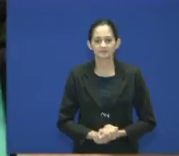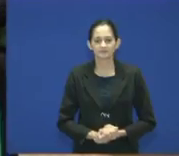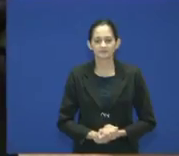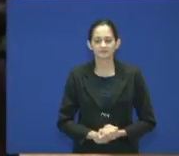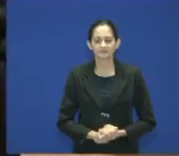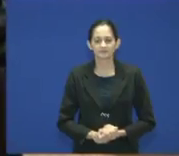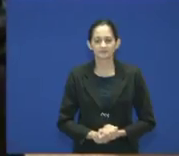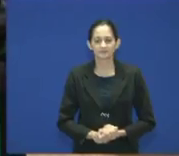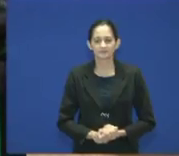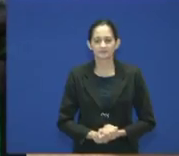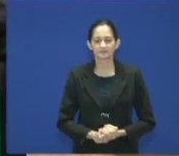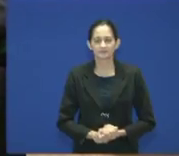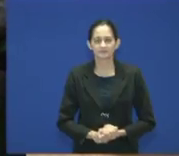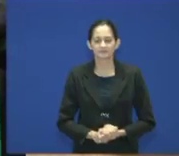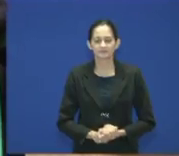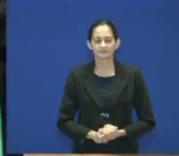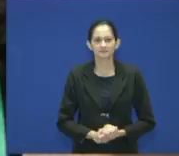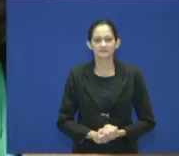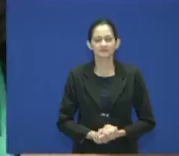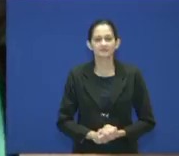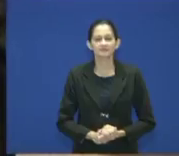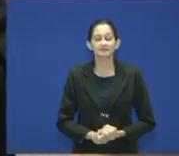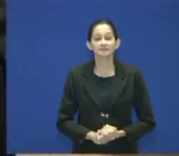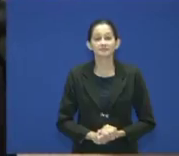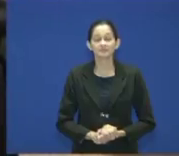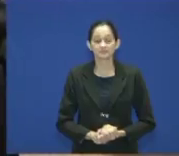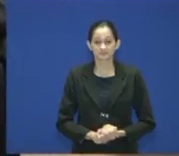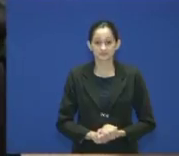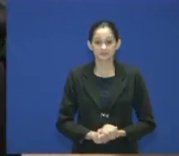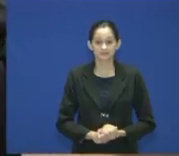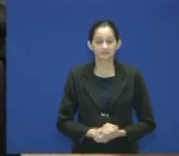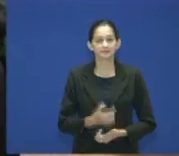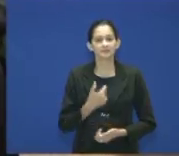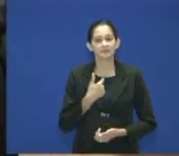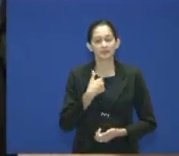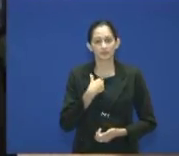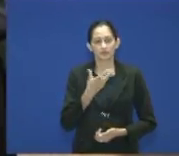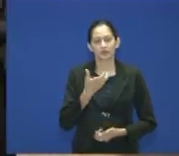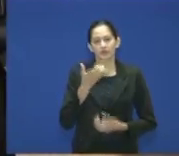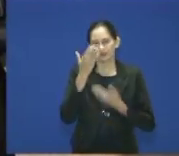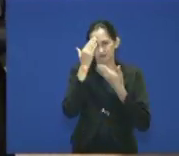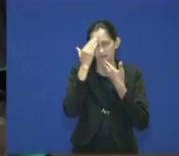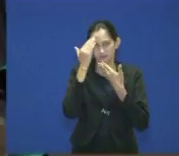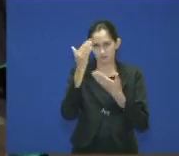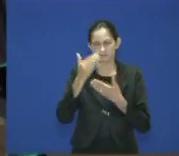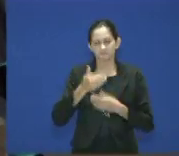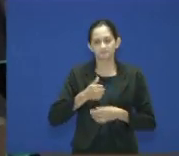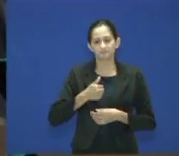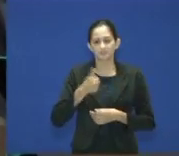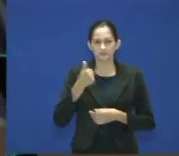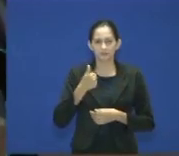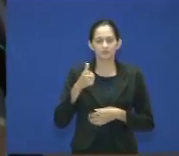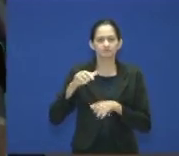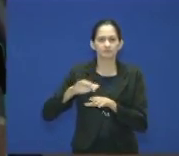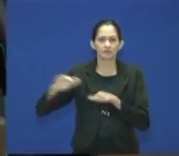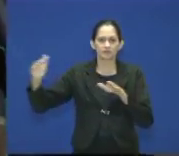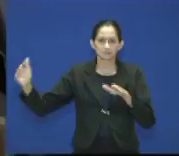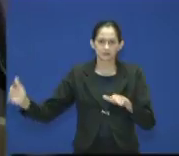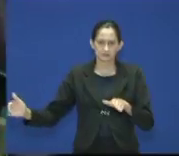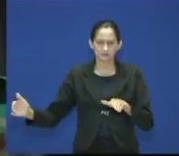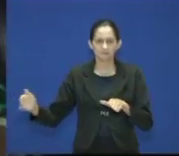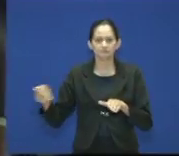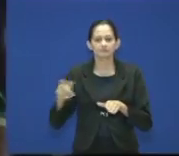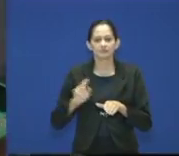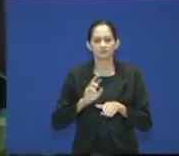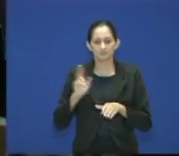Eu nem estou nervoso, mas vamos lá. Em seguida, eu gostaria de agradecer primeiro à mesa diretiva, em nome dos